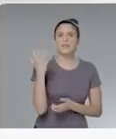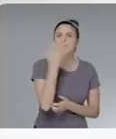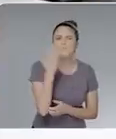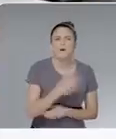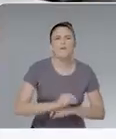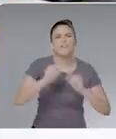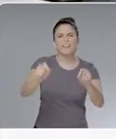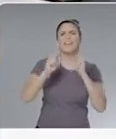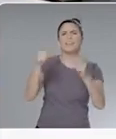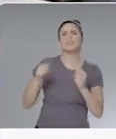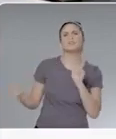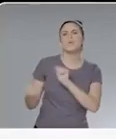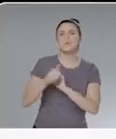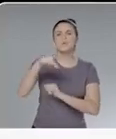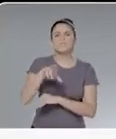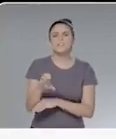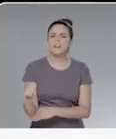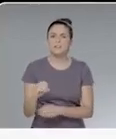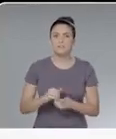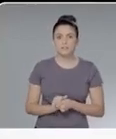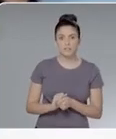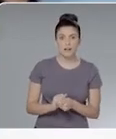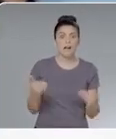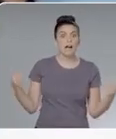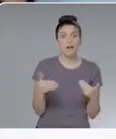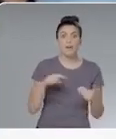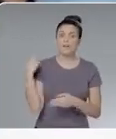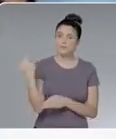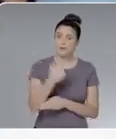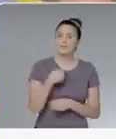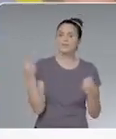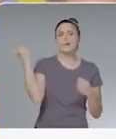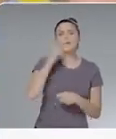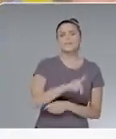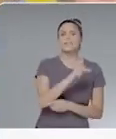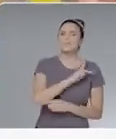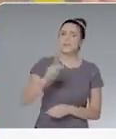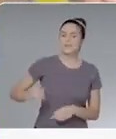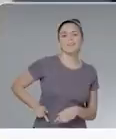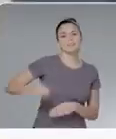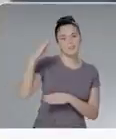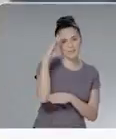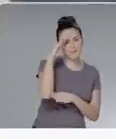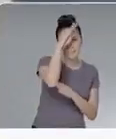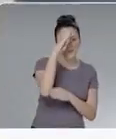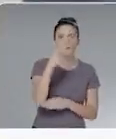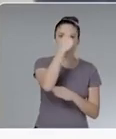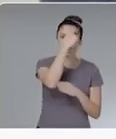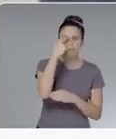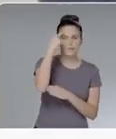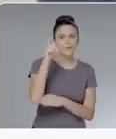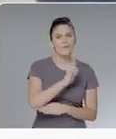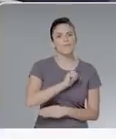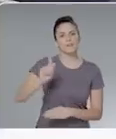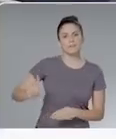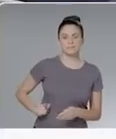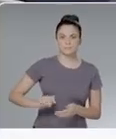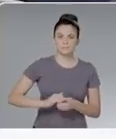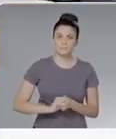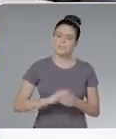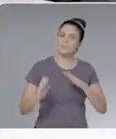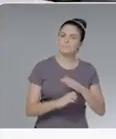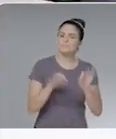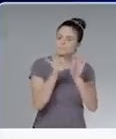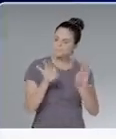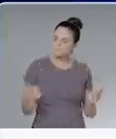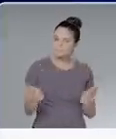Vá lavar a boca para falar com o Luciano. A fala do time que nós, presidente Bolsonaro, um